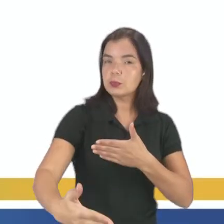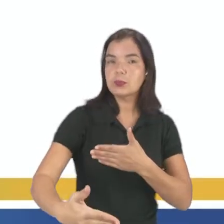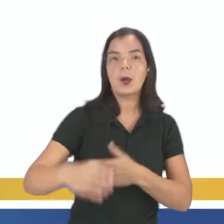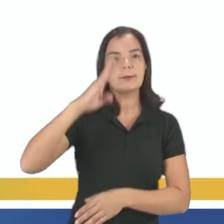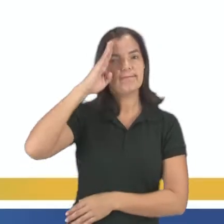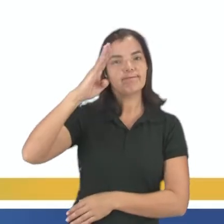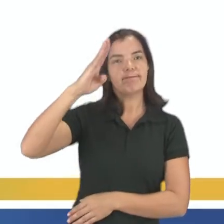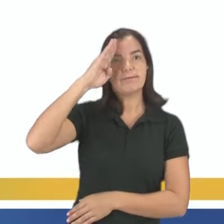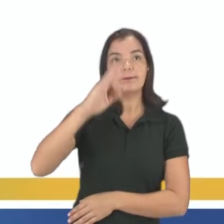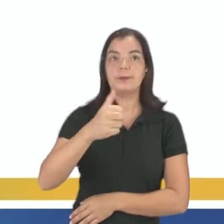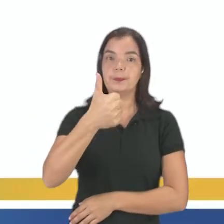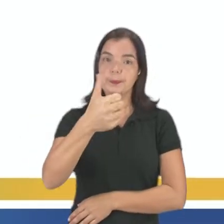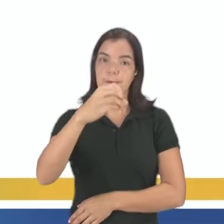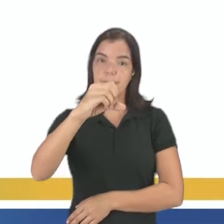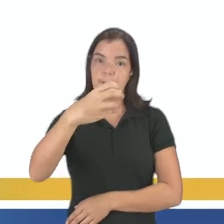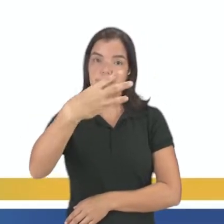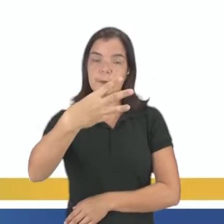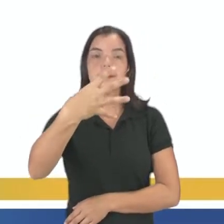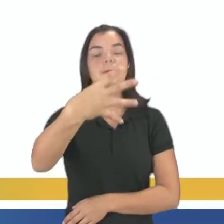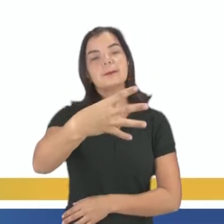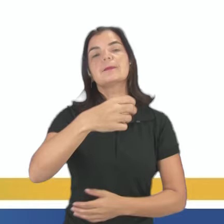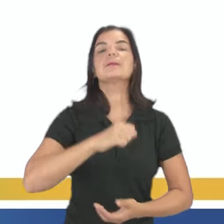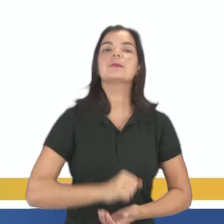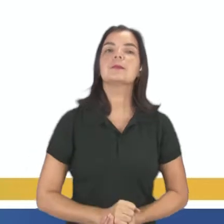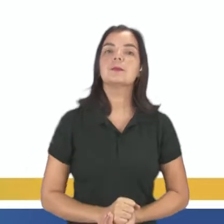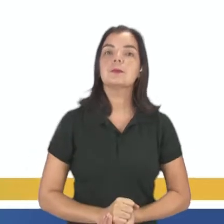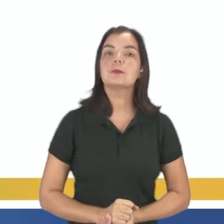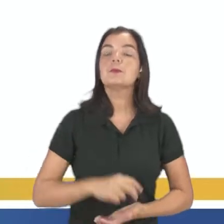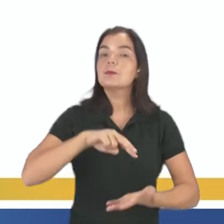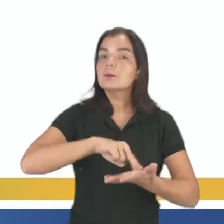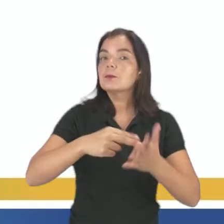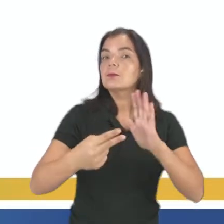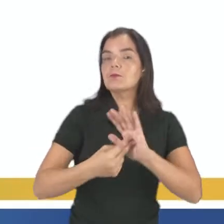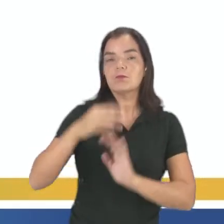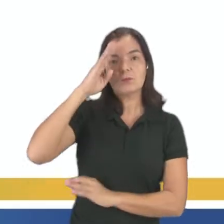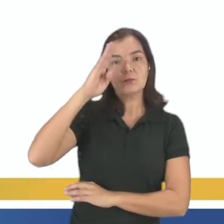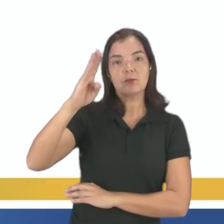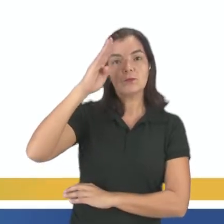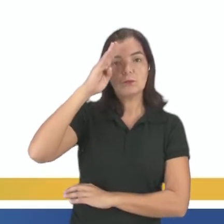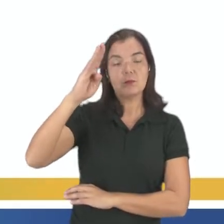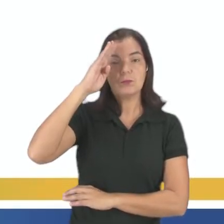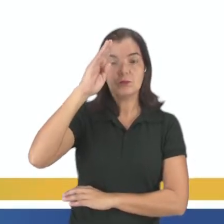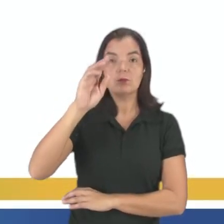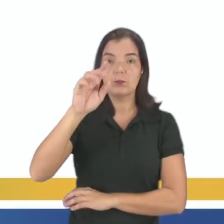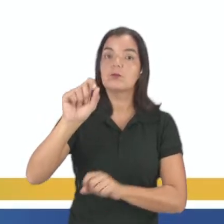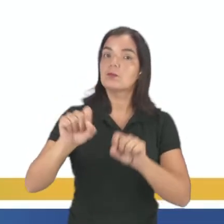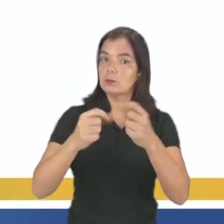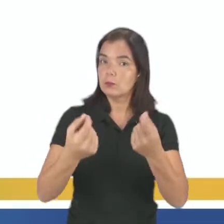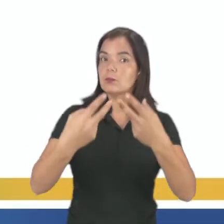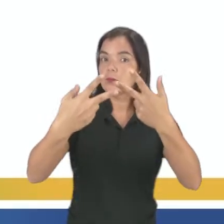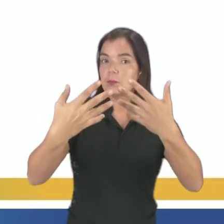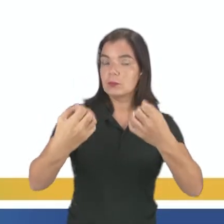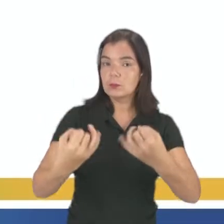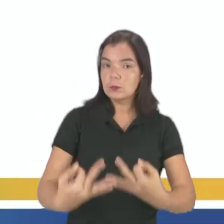acontece no ano de 1934, né? Essa Longa Marcha foi uma marcha, como o nome diz,